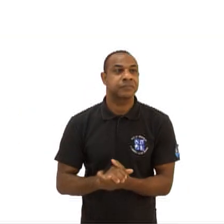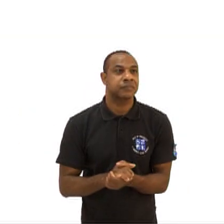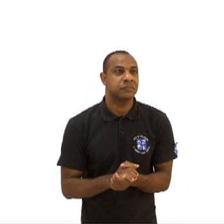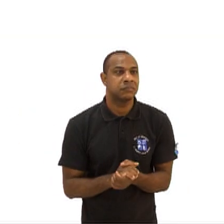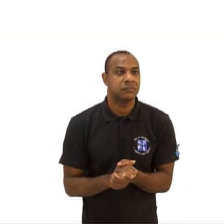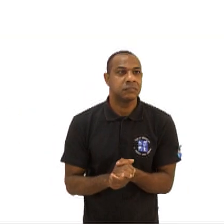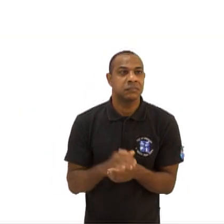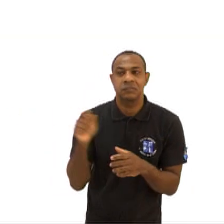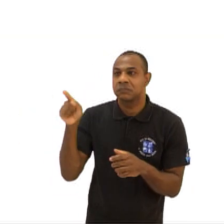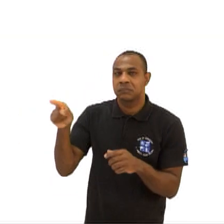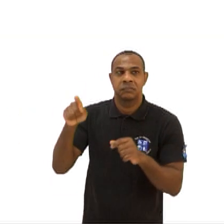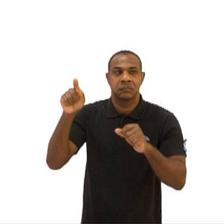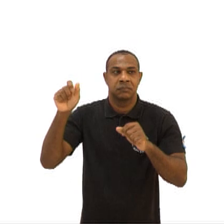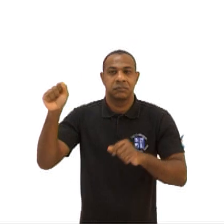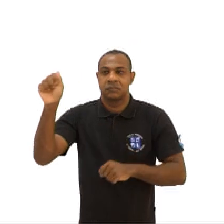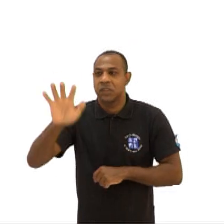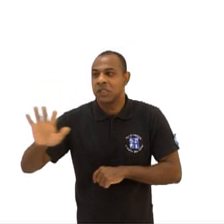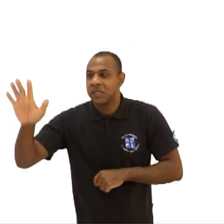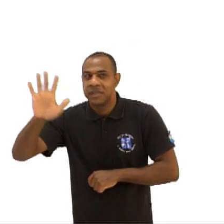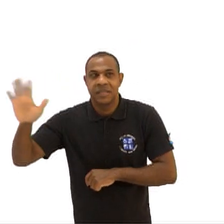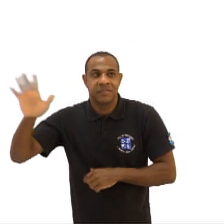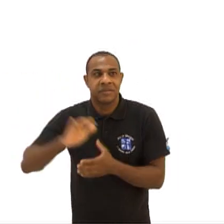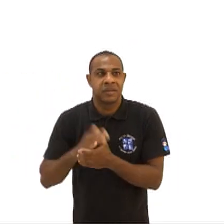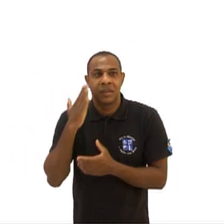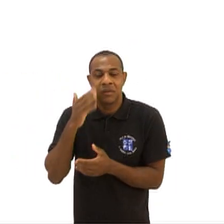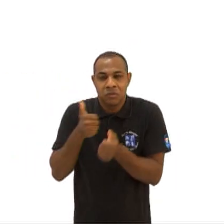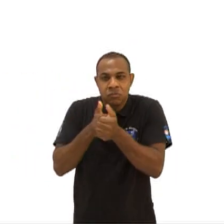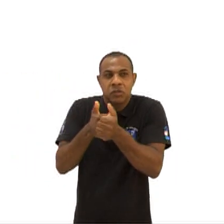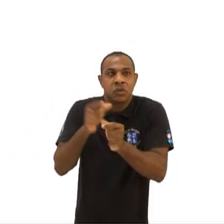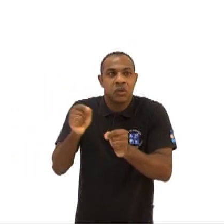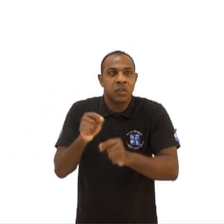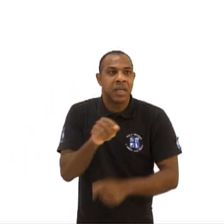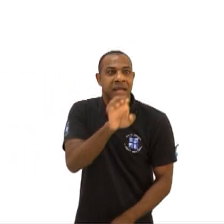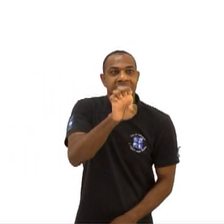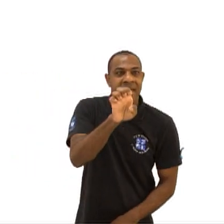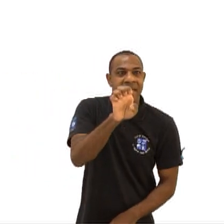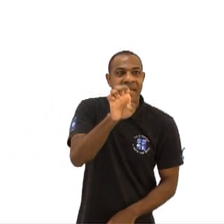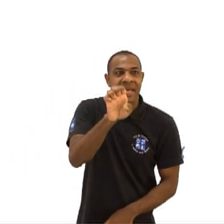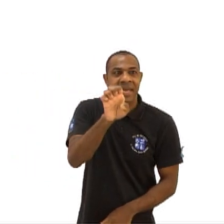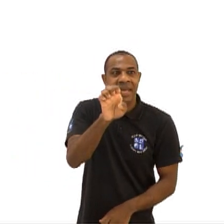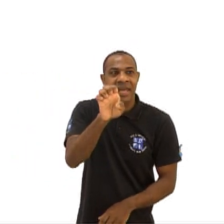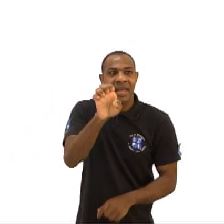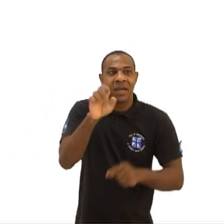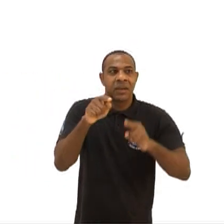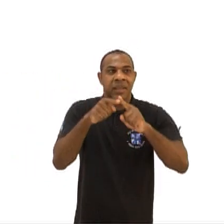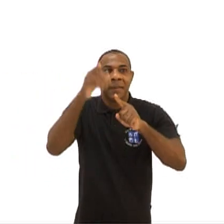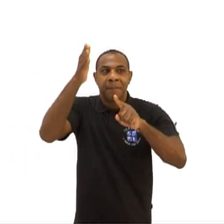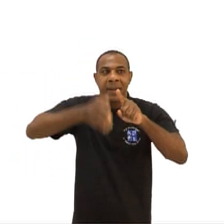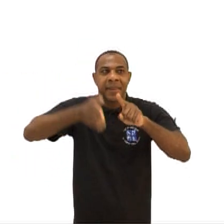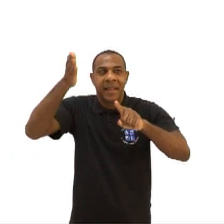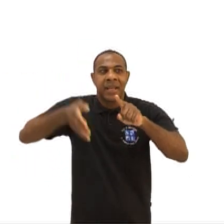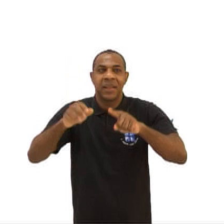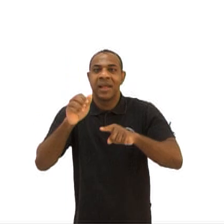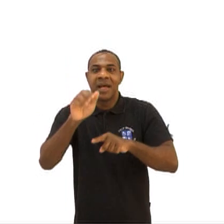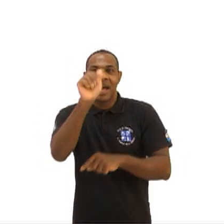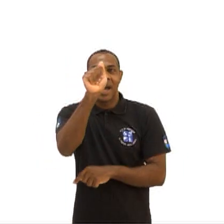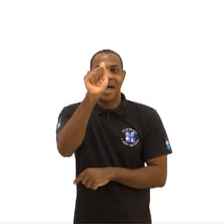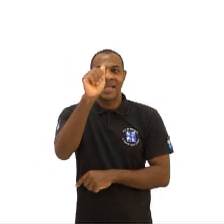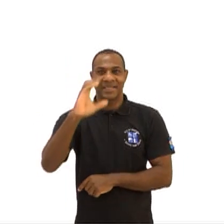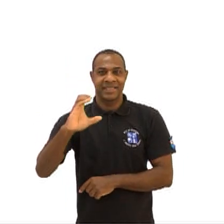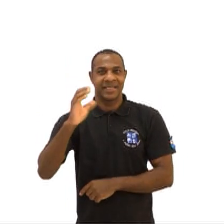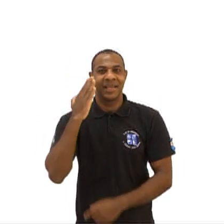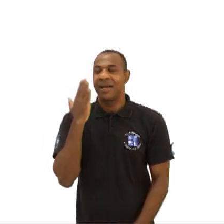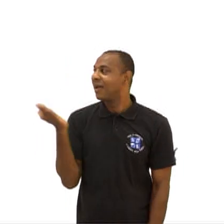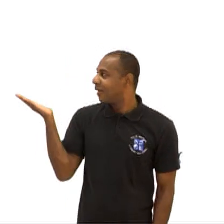Na figura, então tá dada essa figura aí, o segmento DE é paralelo ao AC, né? Também recomendo aos alunos que